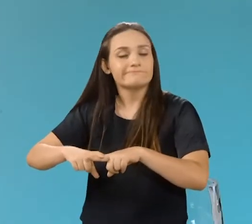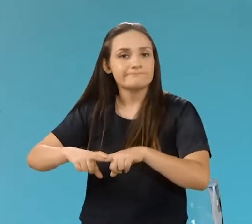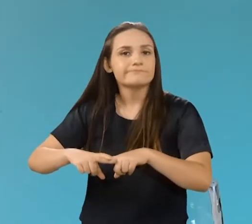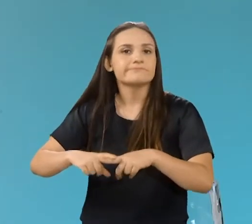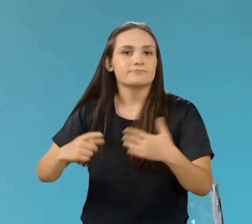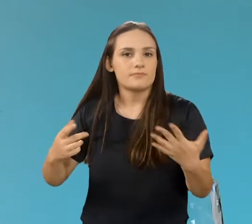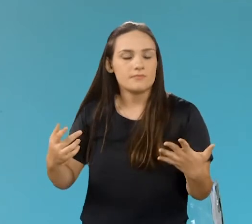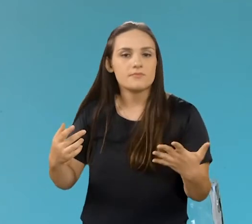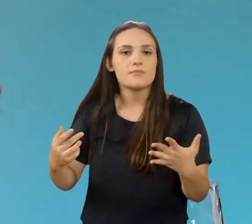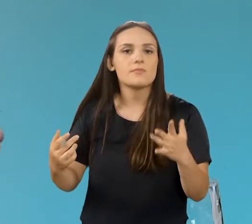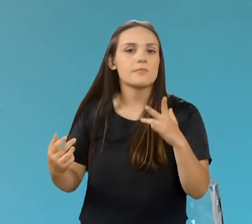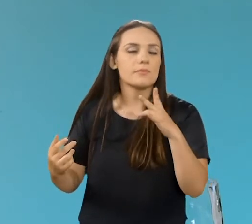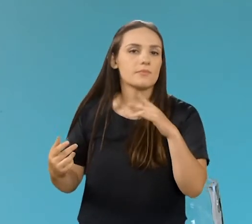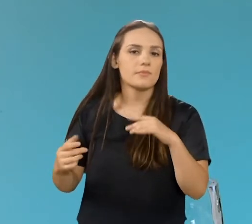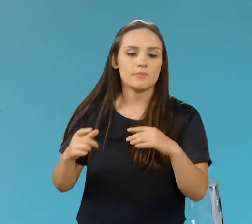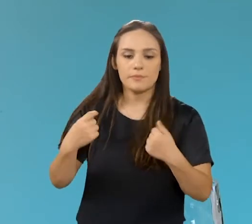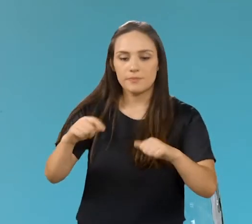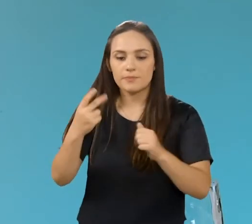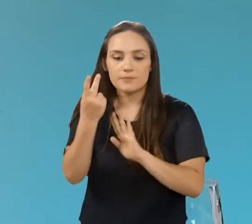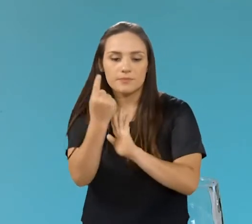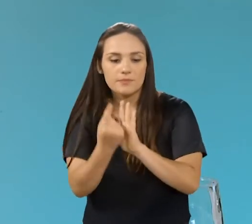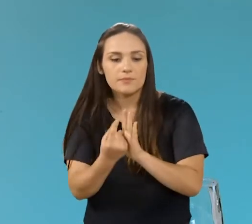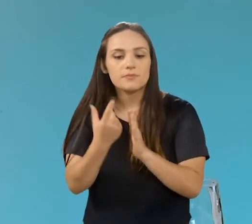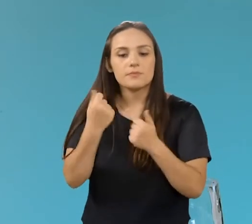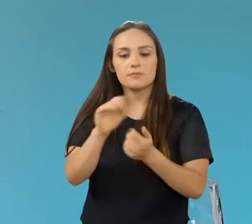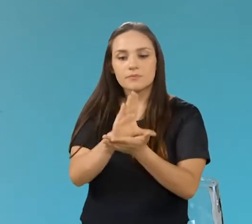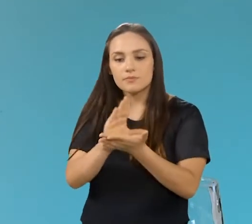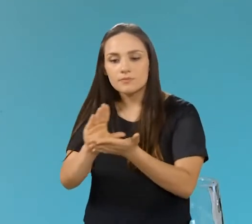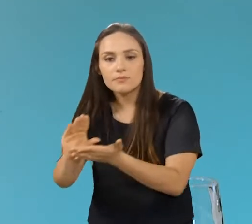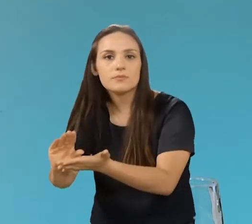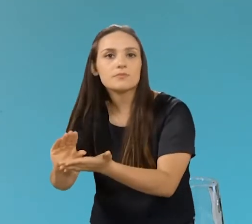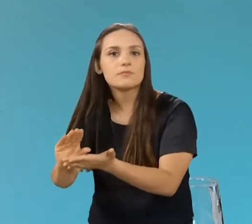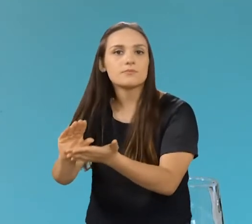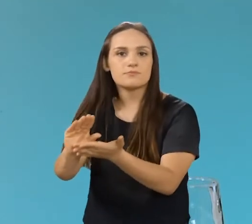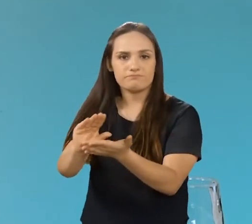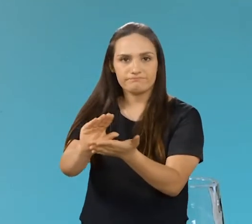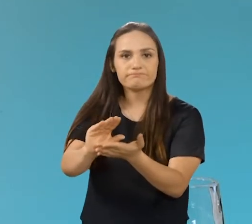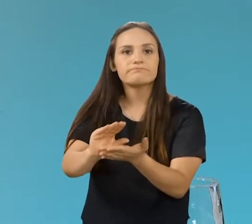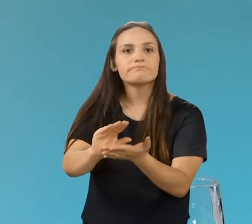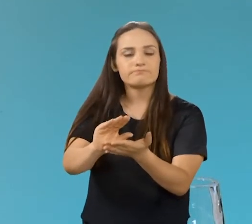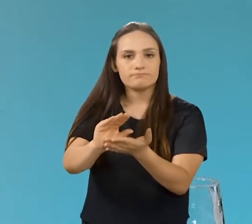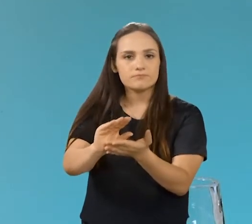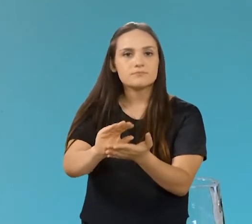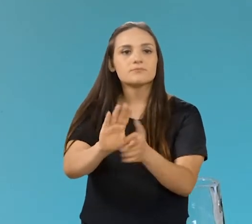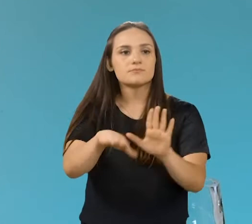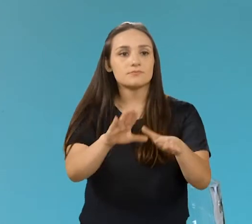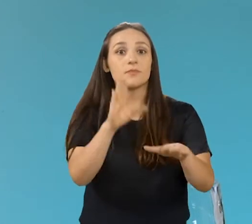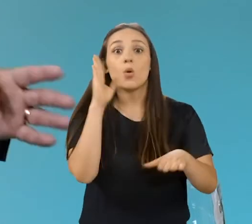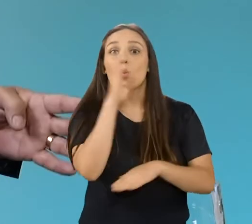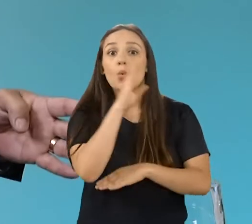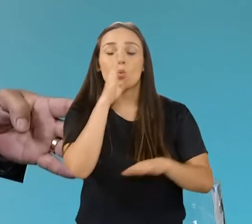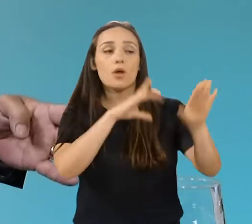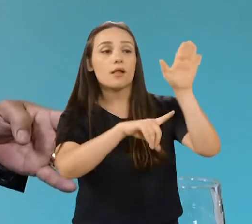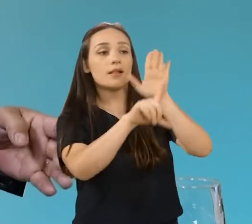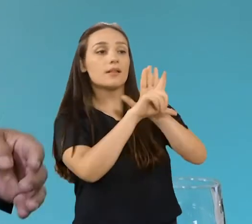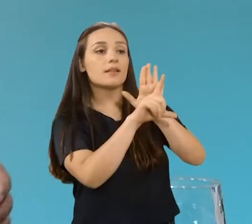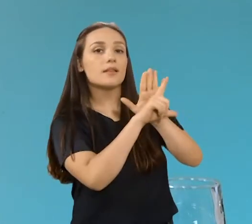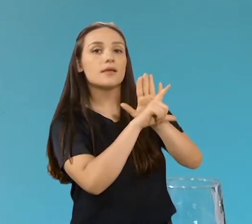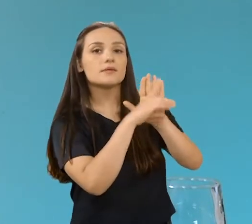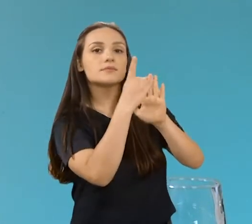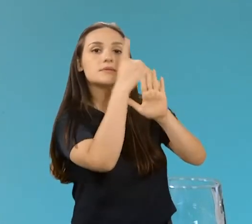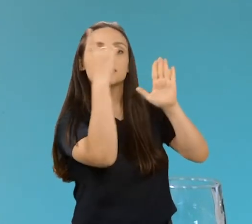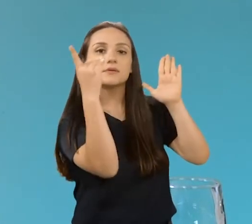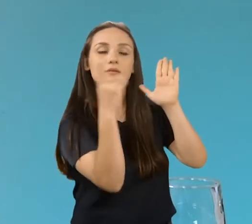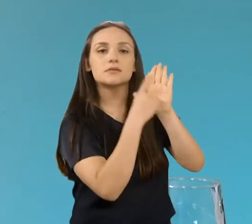na destinação de recursos, a aprovação emergencial de leis, o governador atualizando